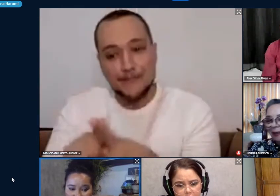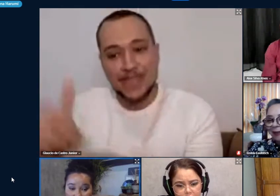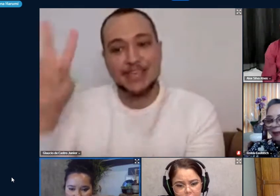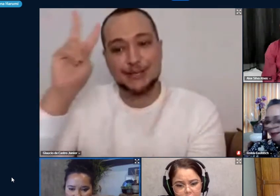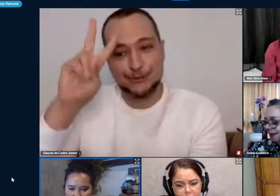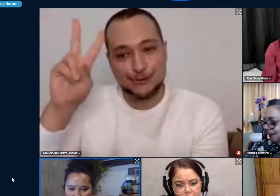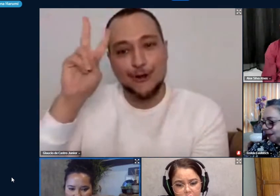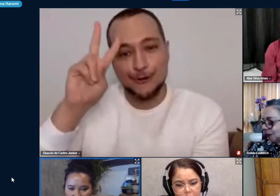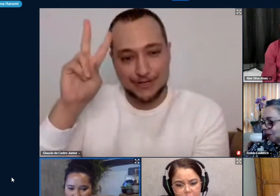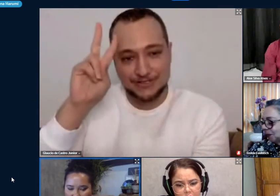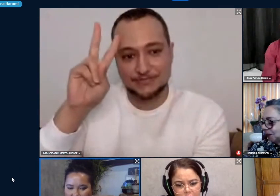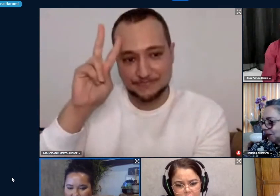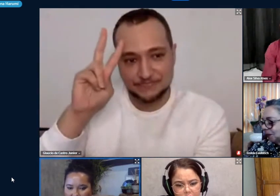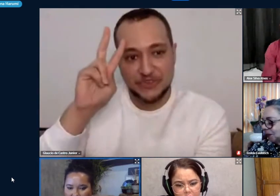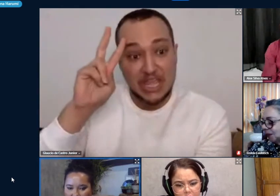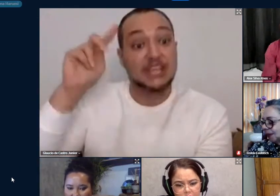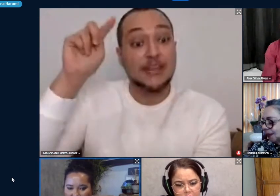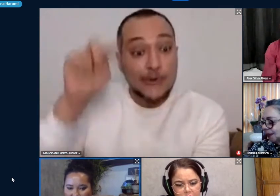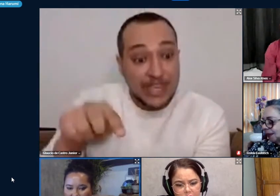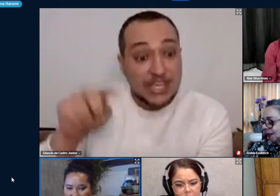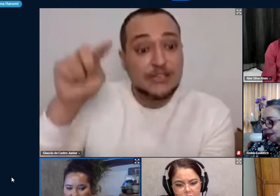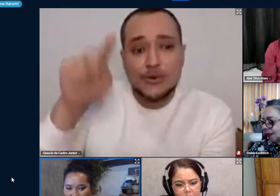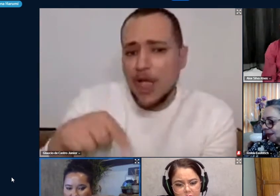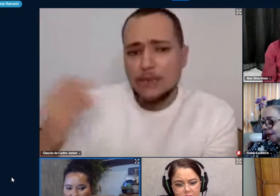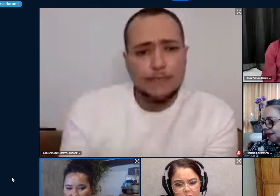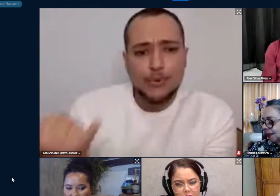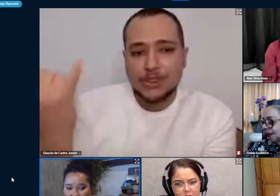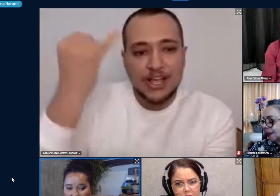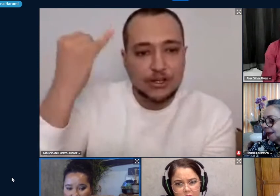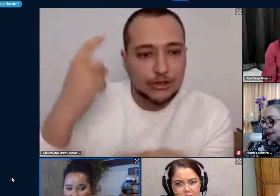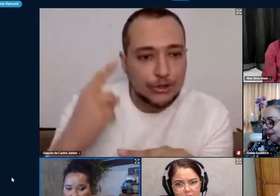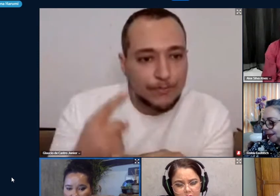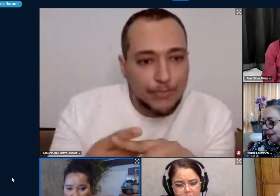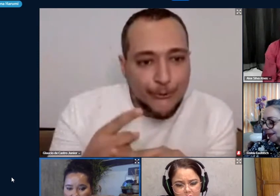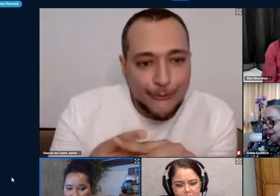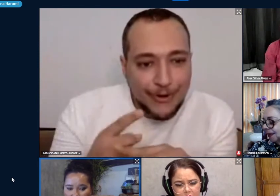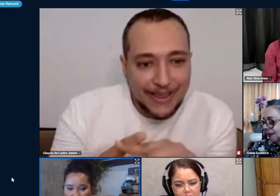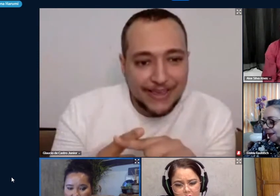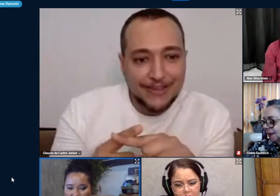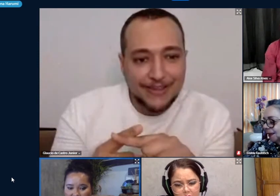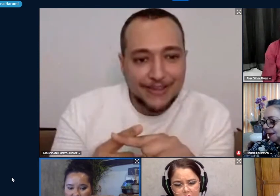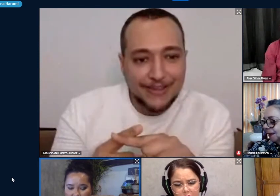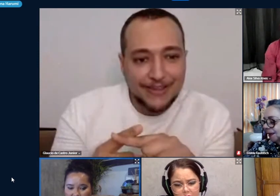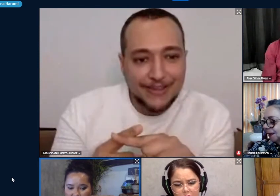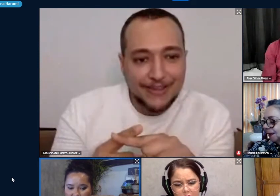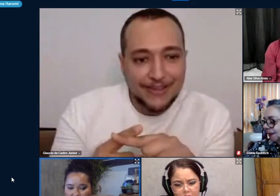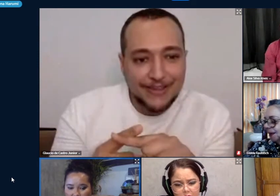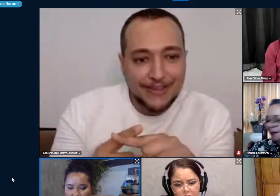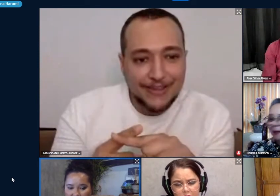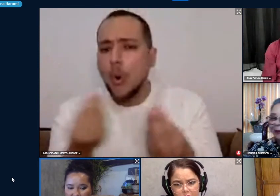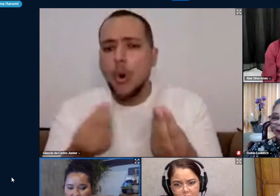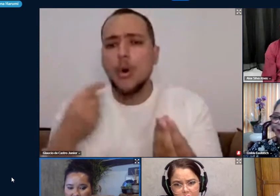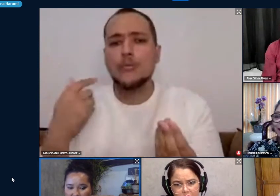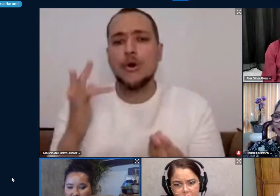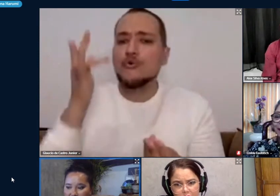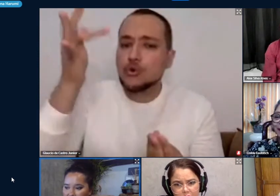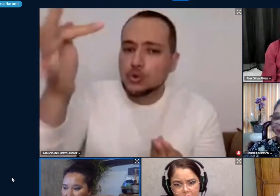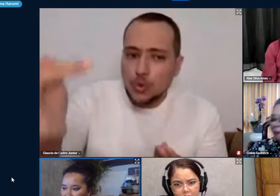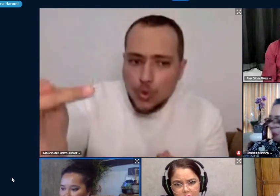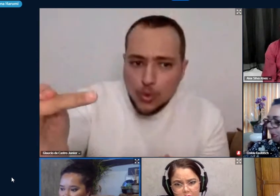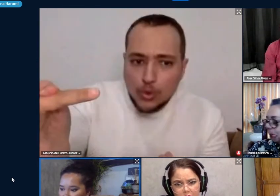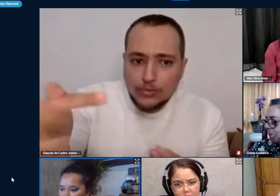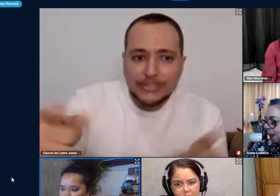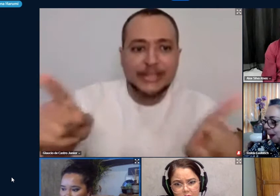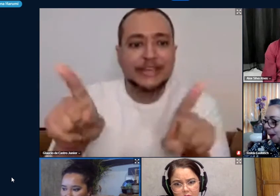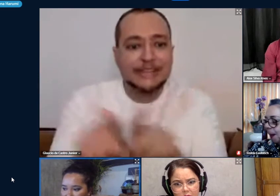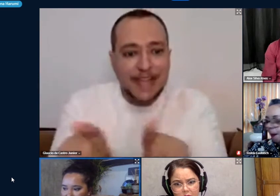sabor como saber também, né? E isso é muito relevante para a gente compreender